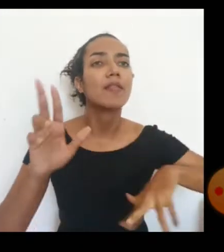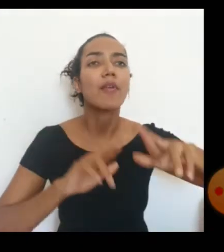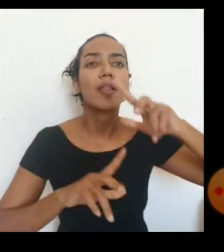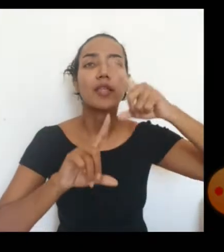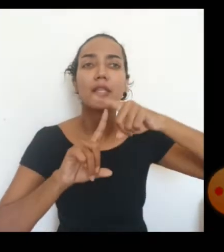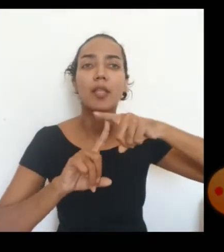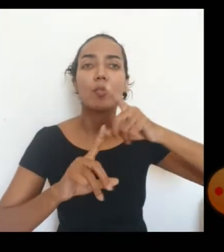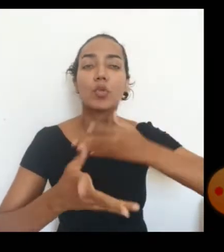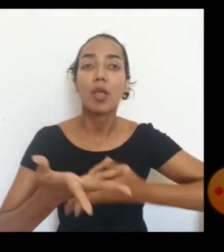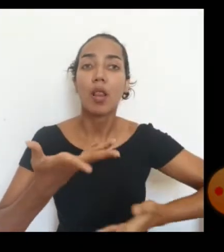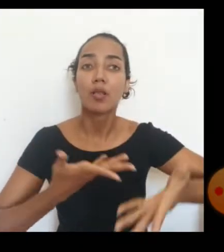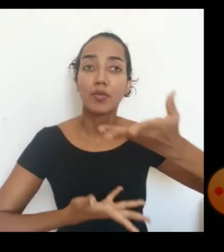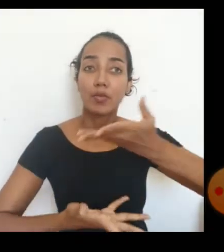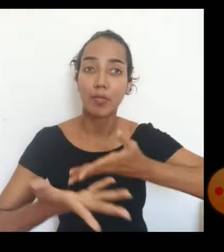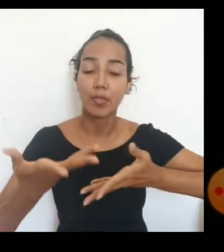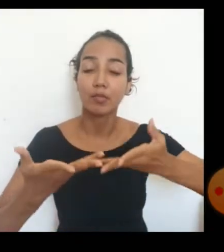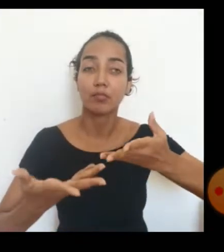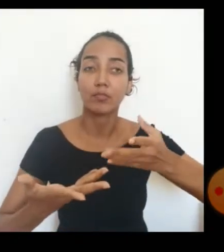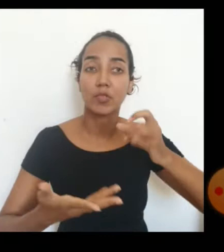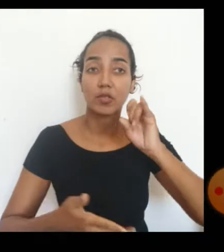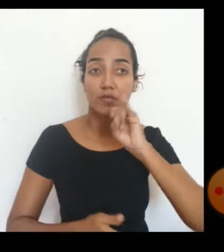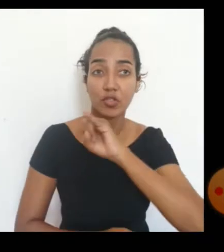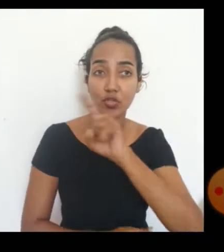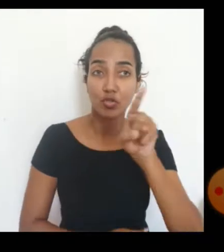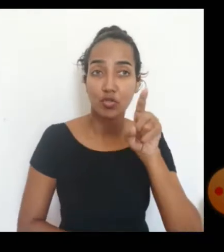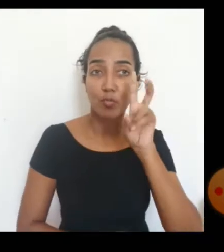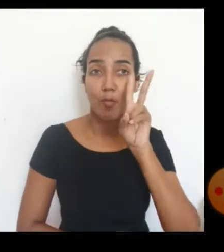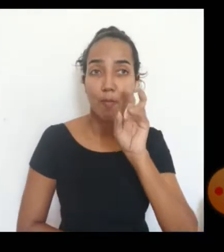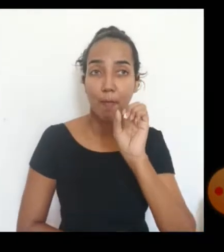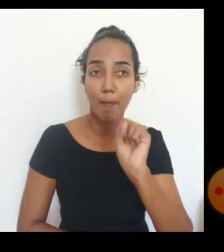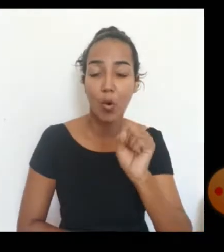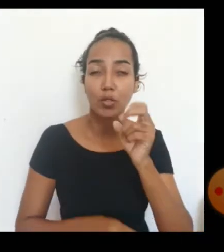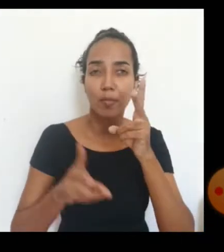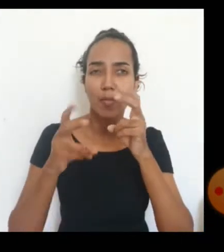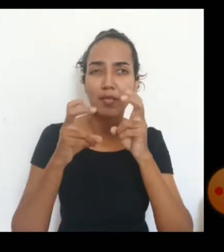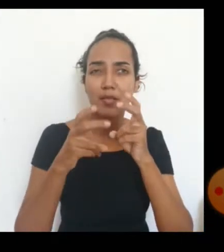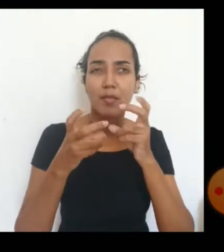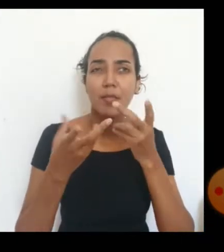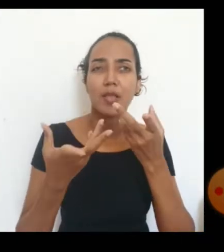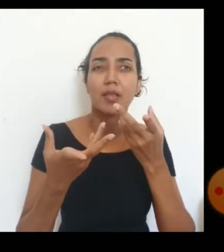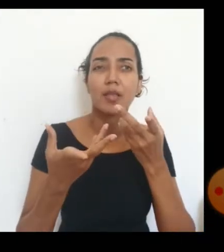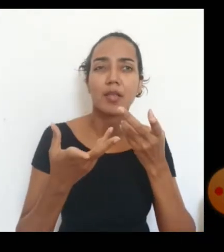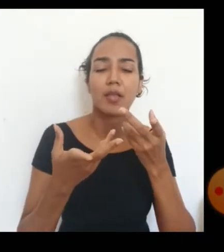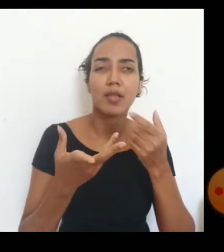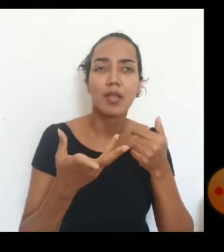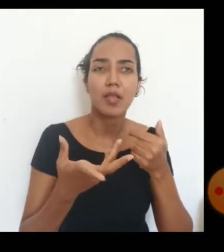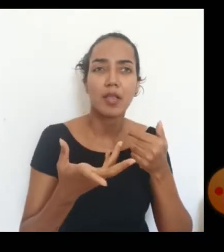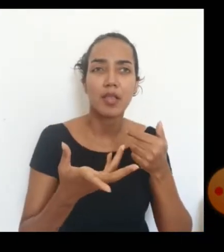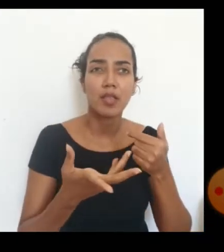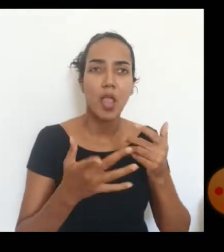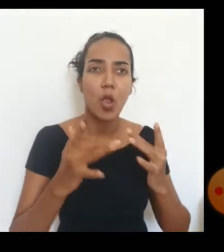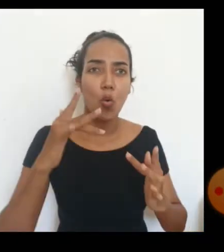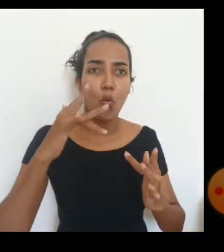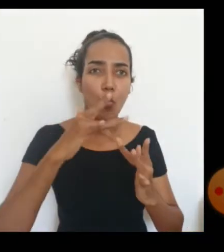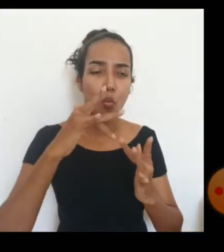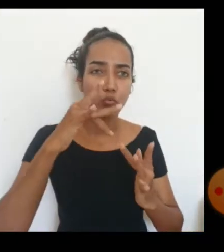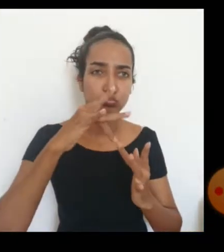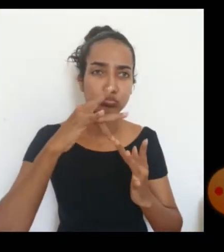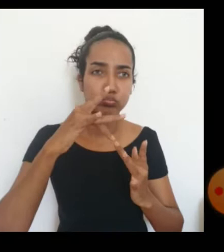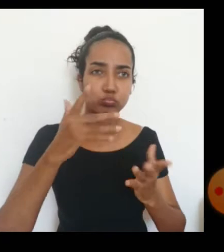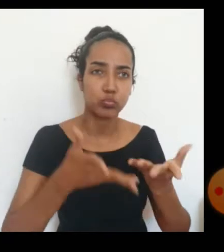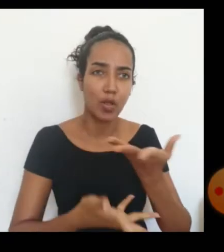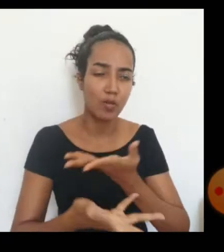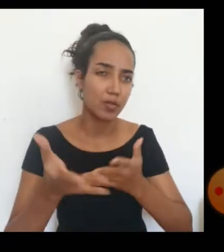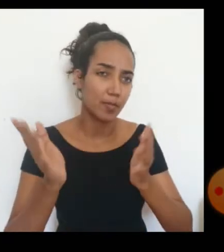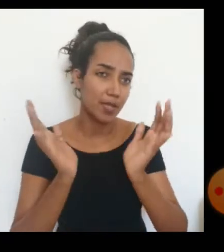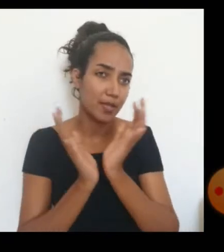aqui no tocante a, por exemplo, a chegada do relacionamento na classe. O símbolo aqui